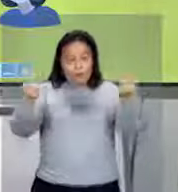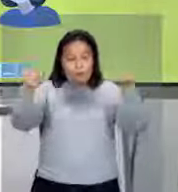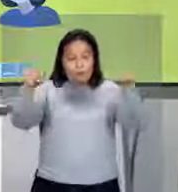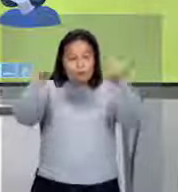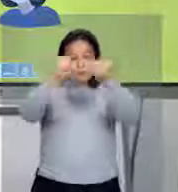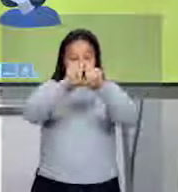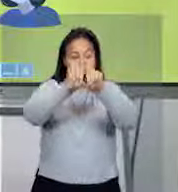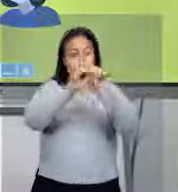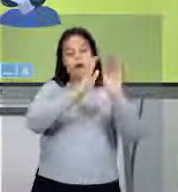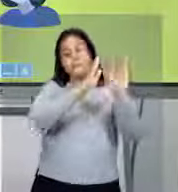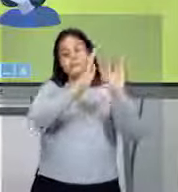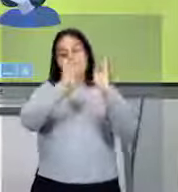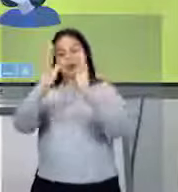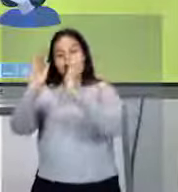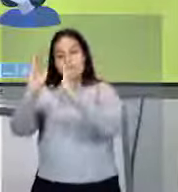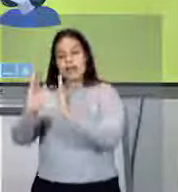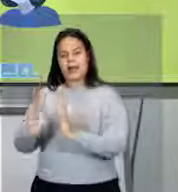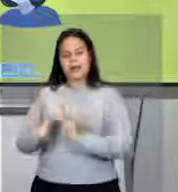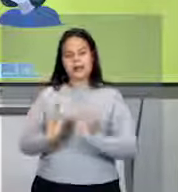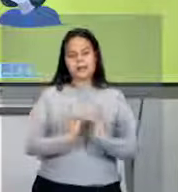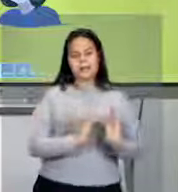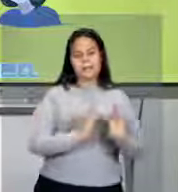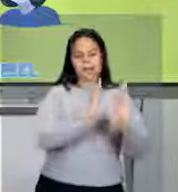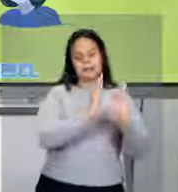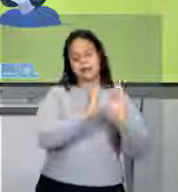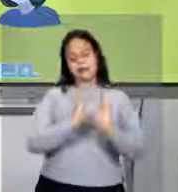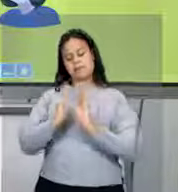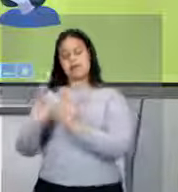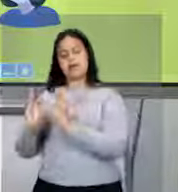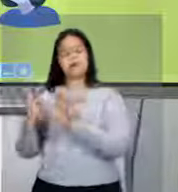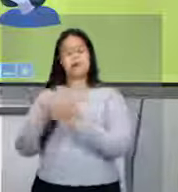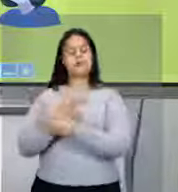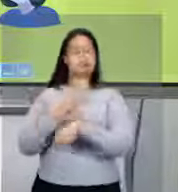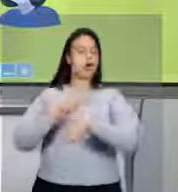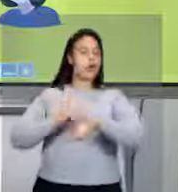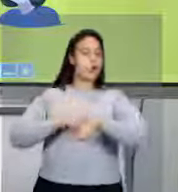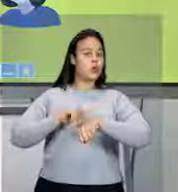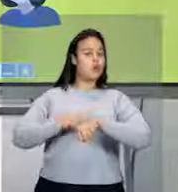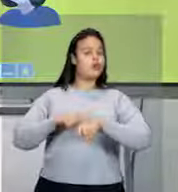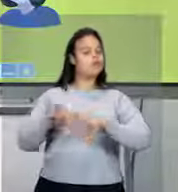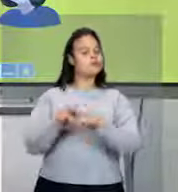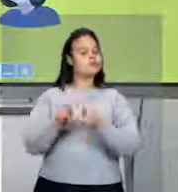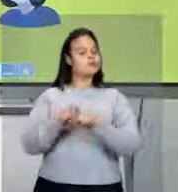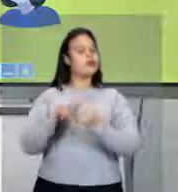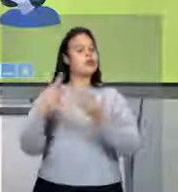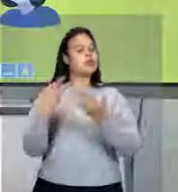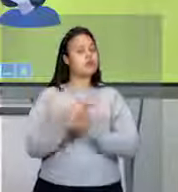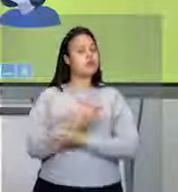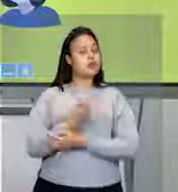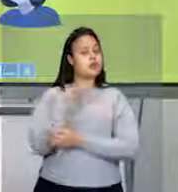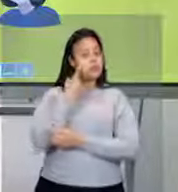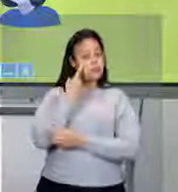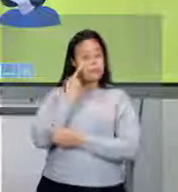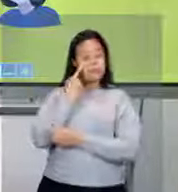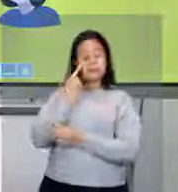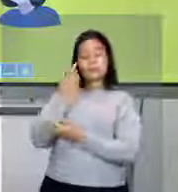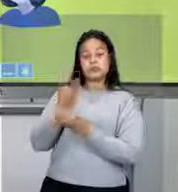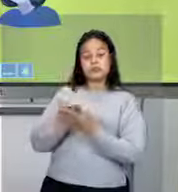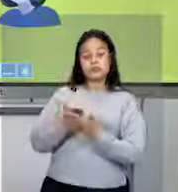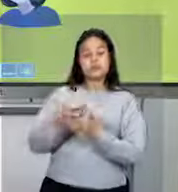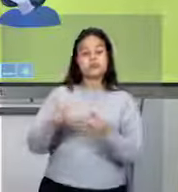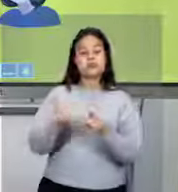e o intervalo de tempo para que isso ocorra. Vimos também que a unidade de corrente elétrica no